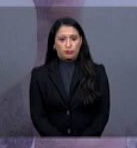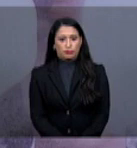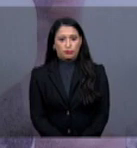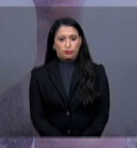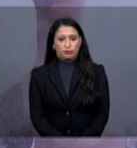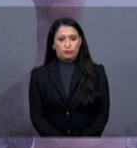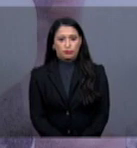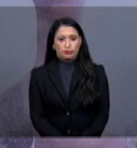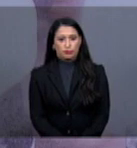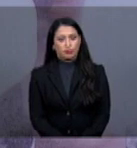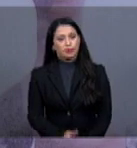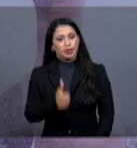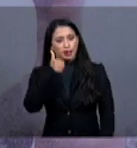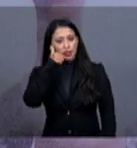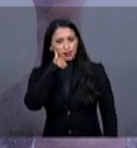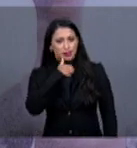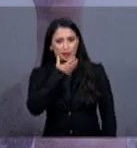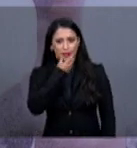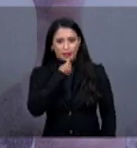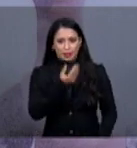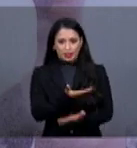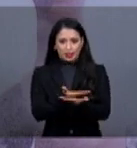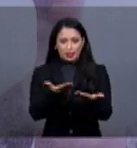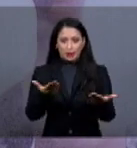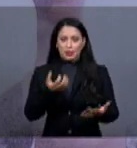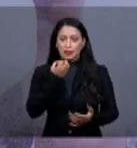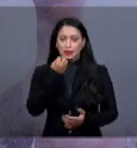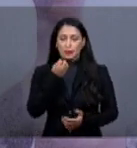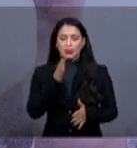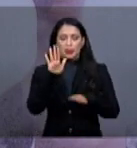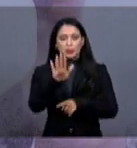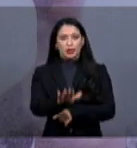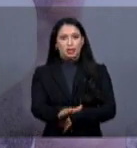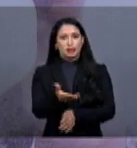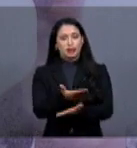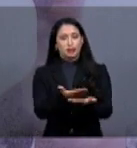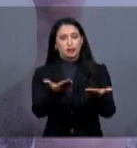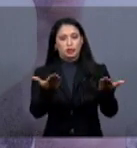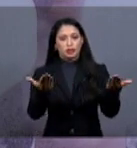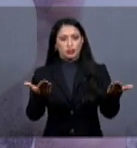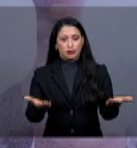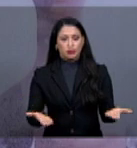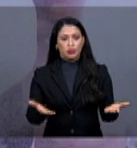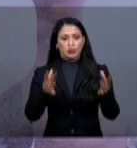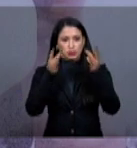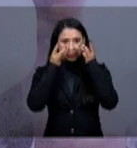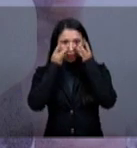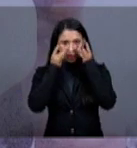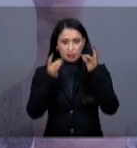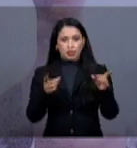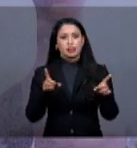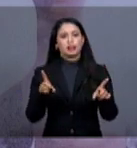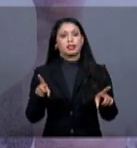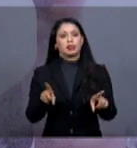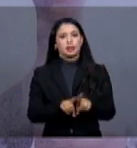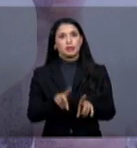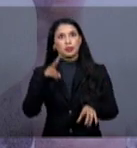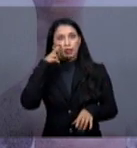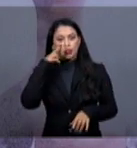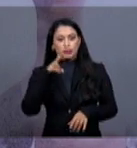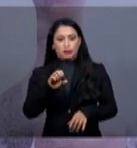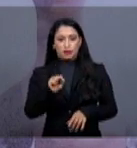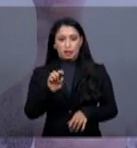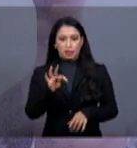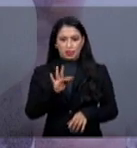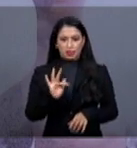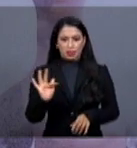A mestre de cerimônias, senhores, tem pele clara, cabelos claros, lisos e compridos. Pela TV Justiça e pelo YouTube do Supremo